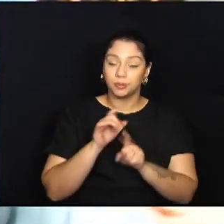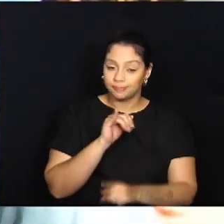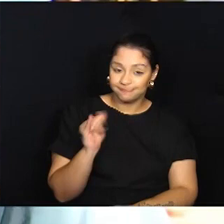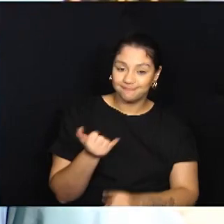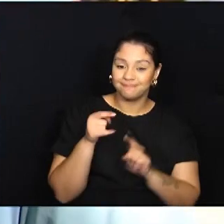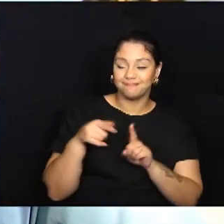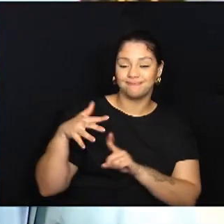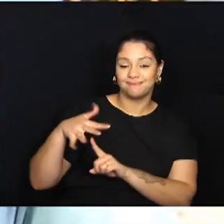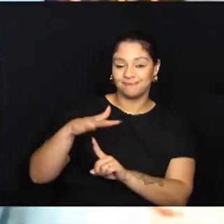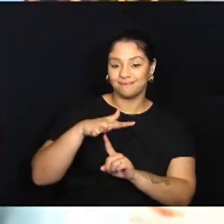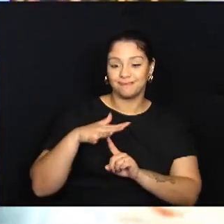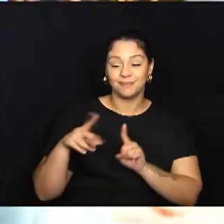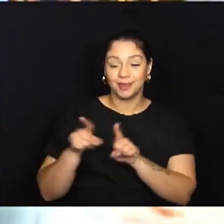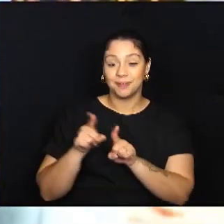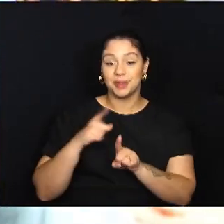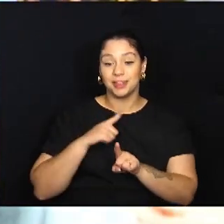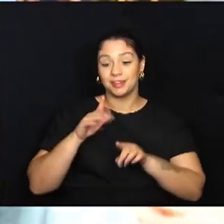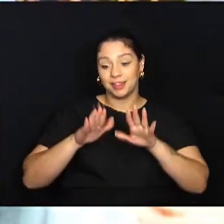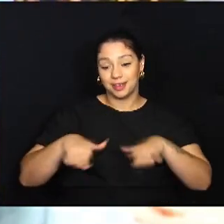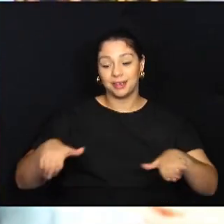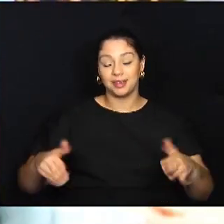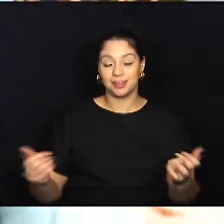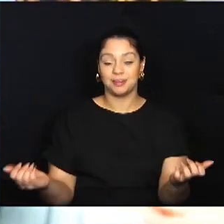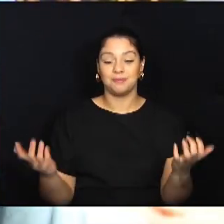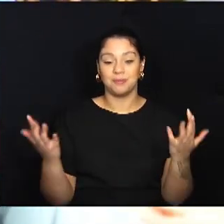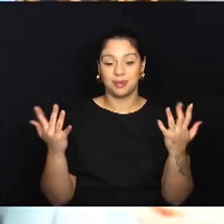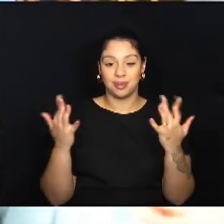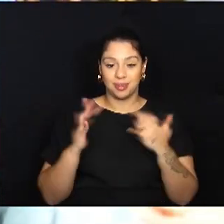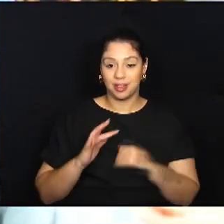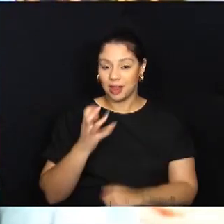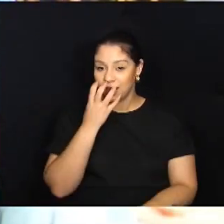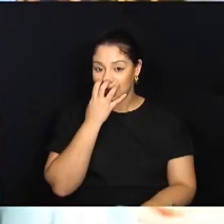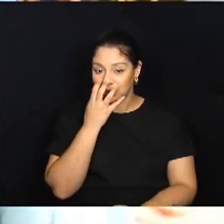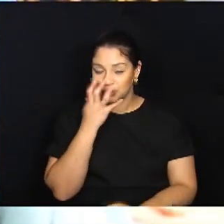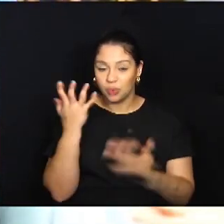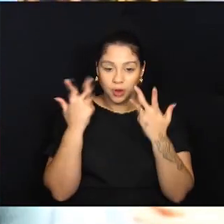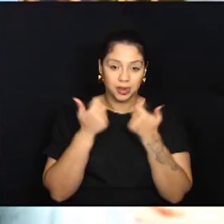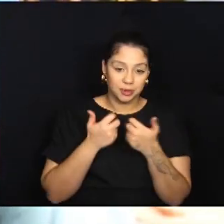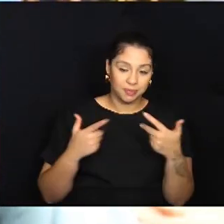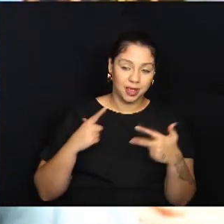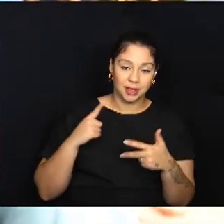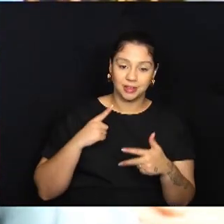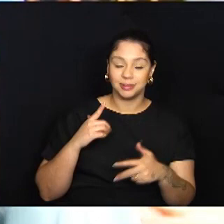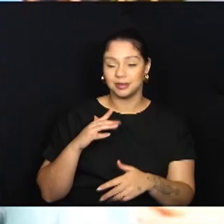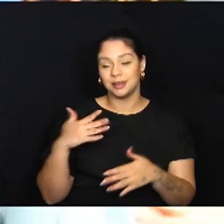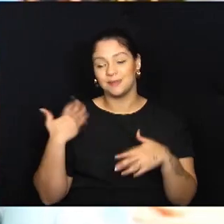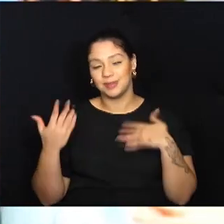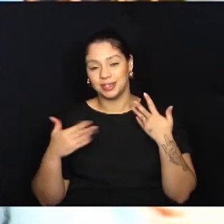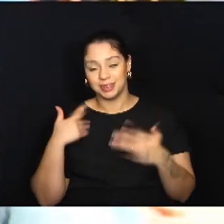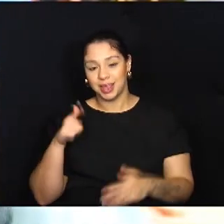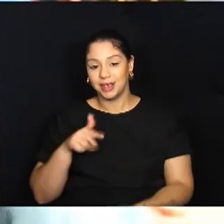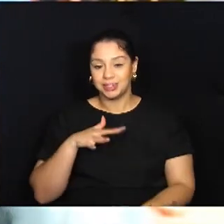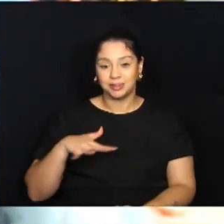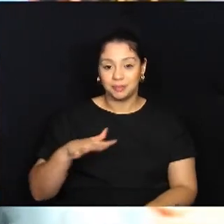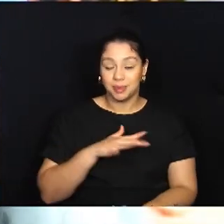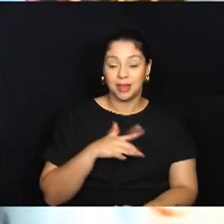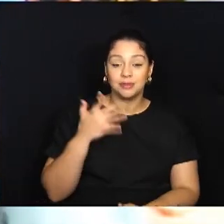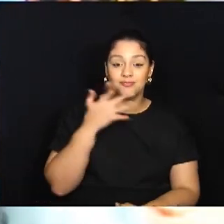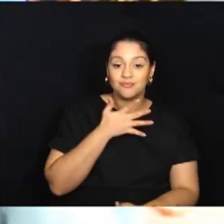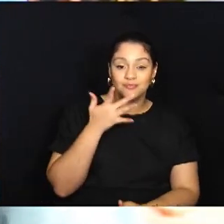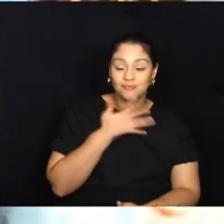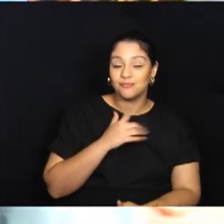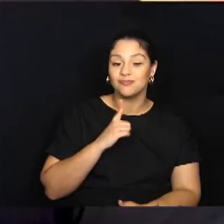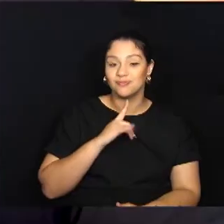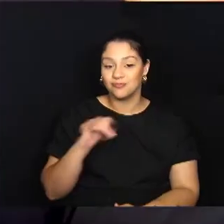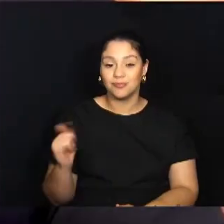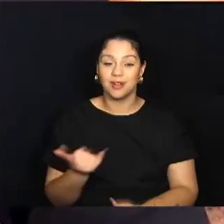aqui, além de poder trazer a criançada, cachorros, animais para poder dar uma voltinha. Então vai ser um espaço bem legal, que vai trazer muita